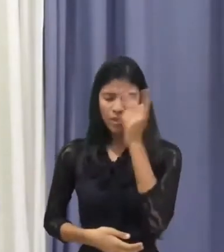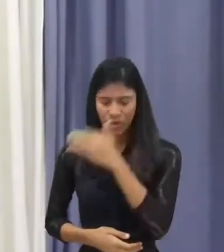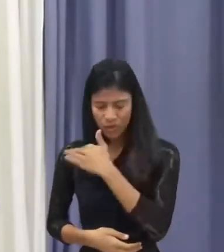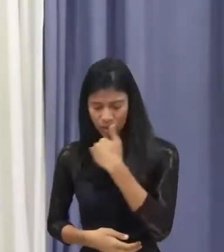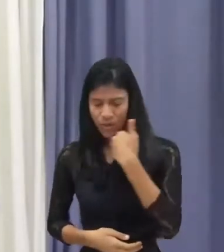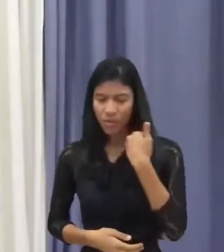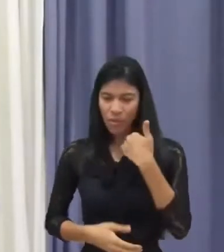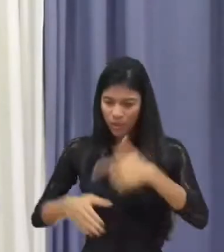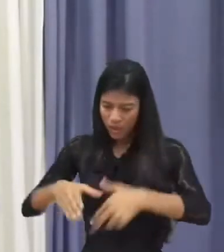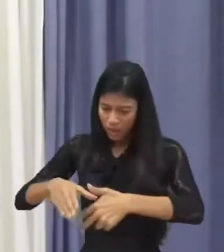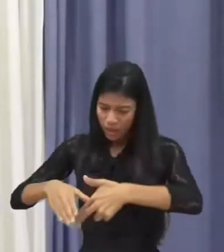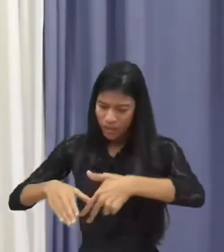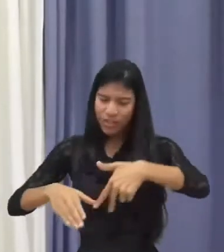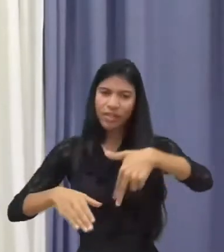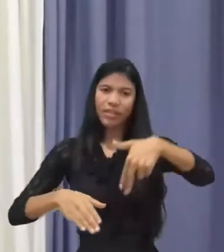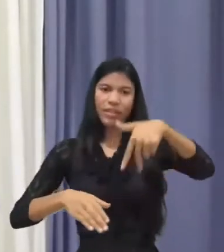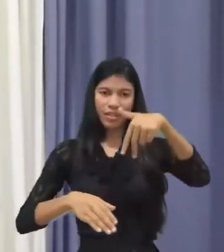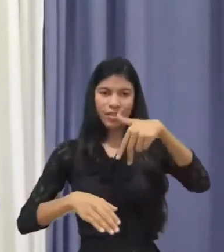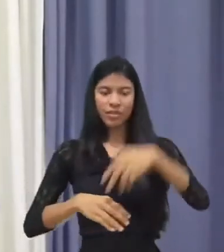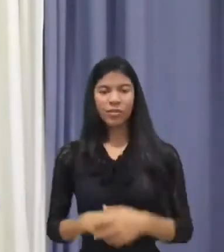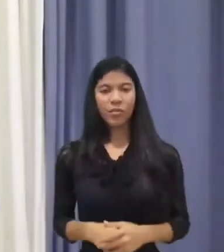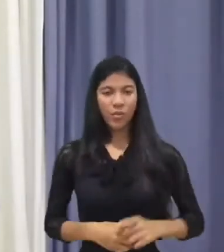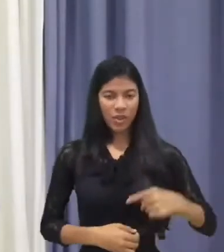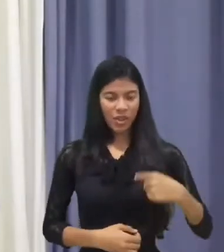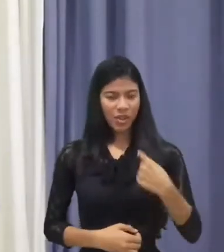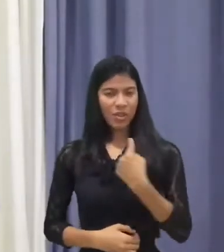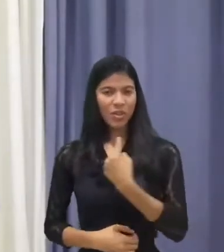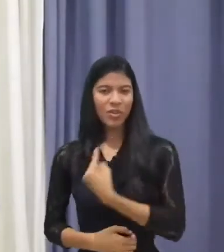ressuscitarão incorruptíveis e nós